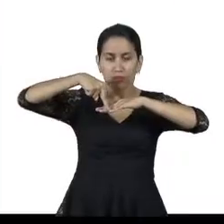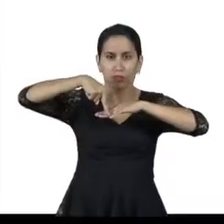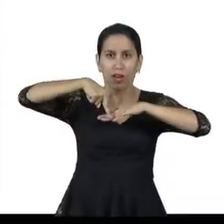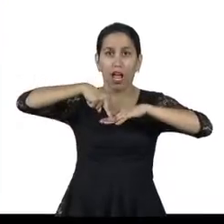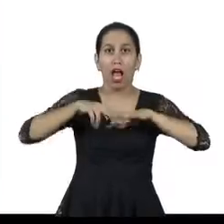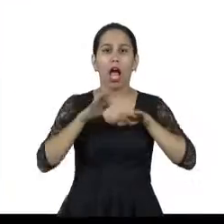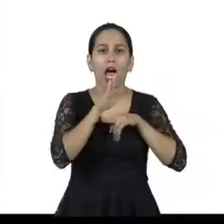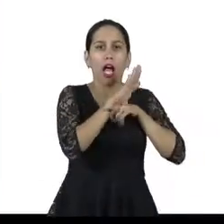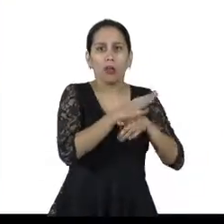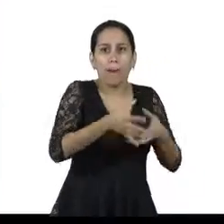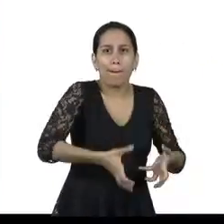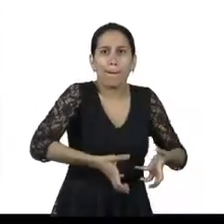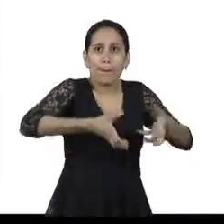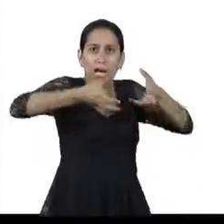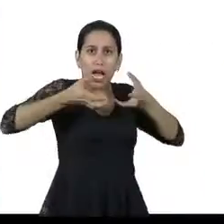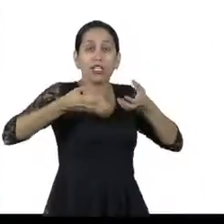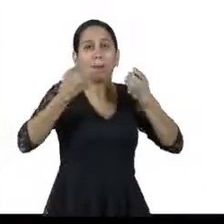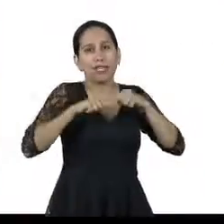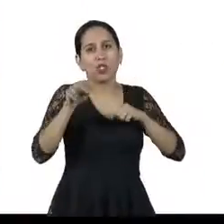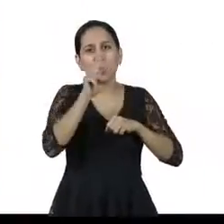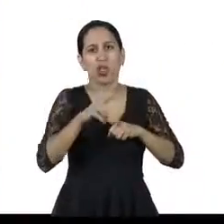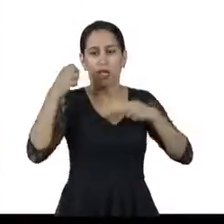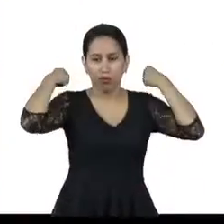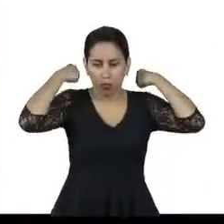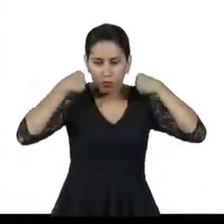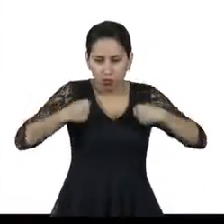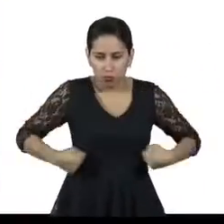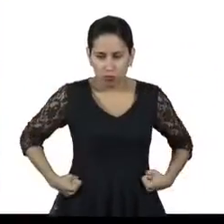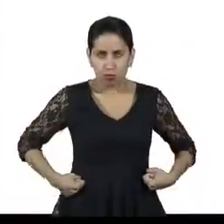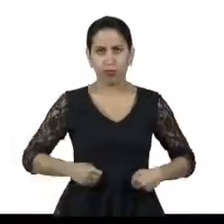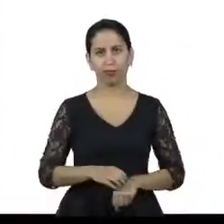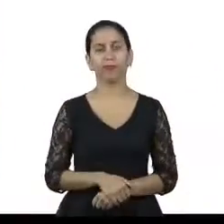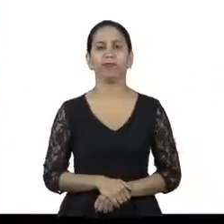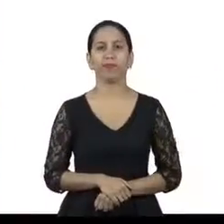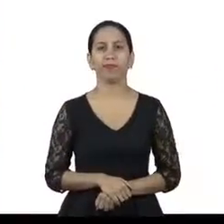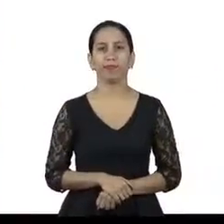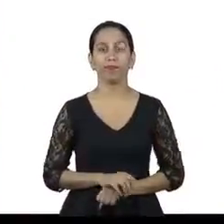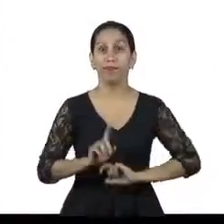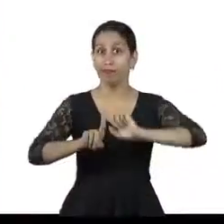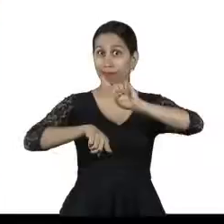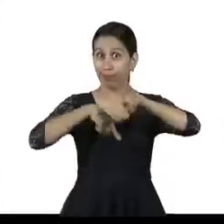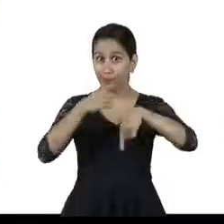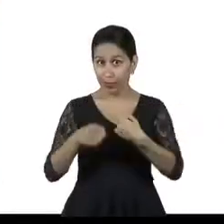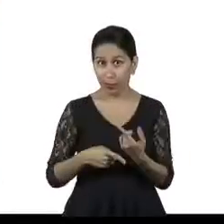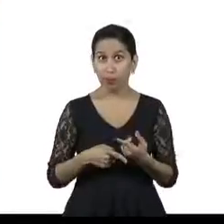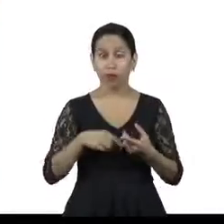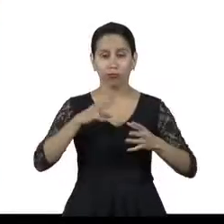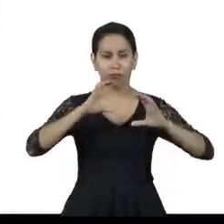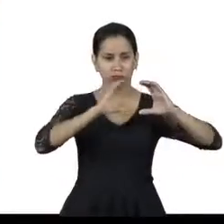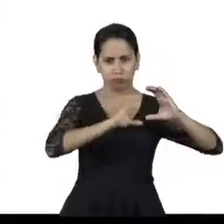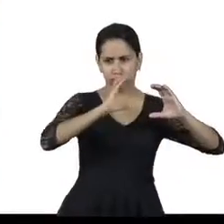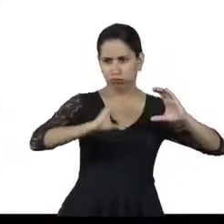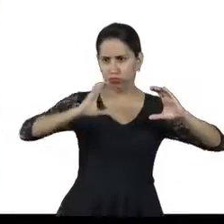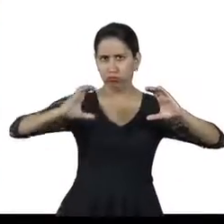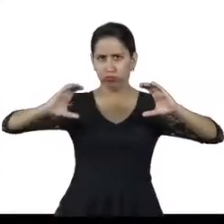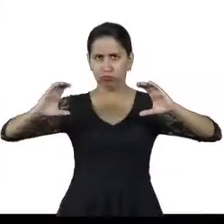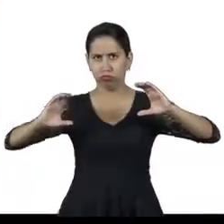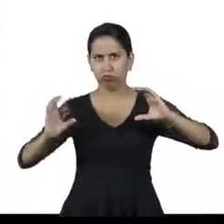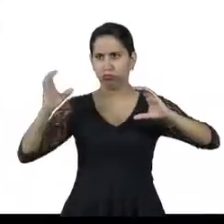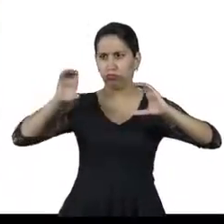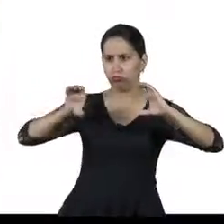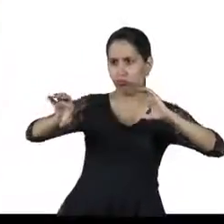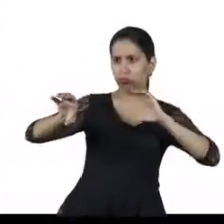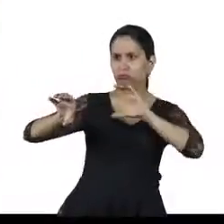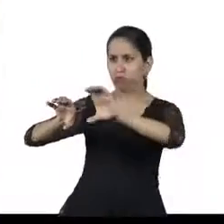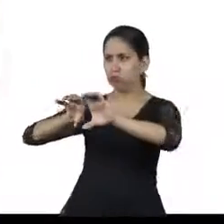vida. A linha de vida é presa ao cinto com um gancho. Depois de retirada do caminhão, a carga é transportada para a pendura. Esse processo pode ser